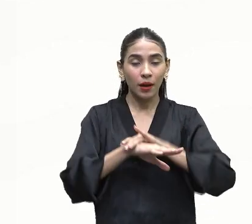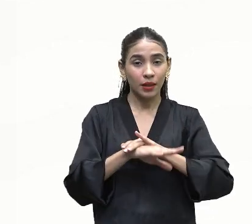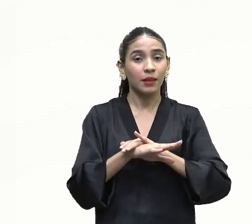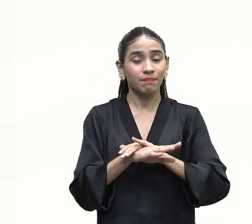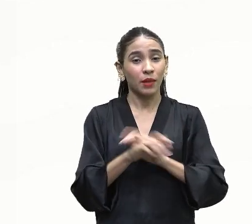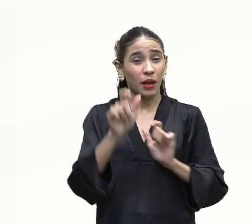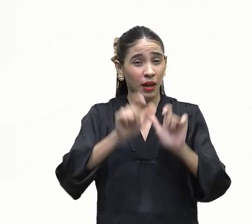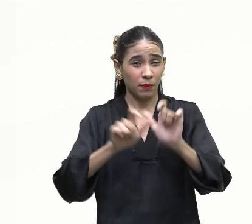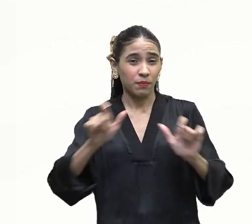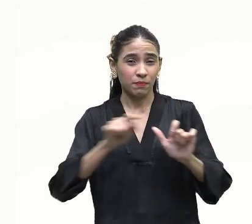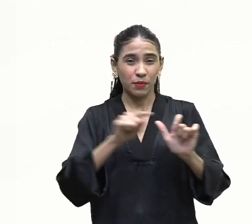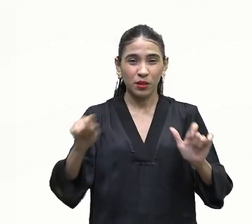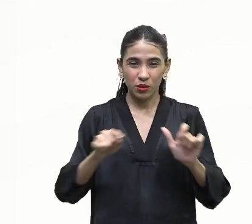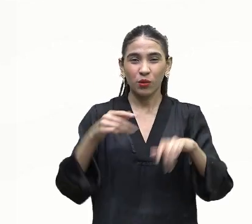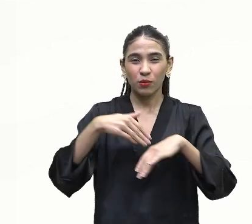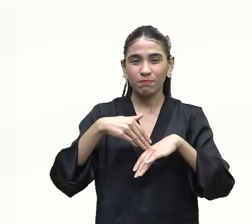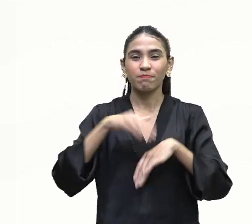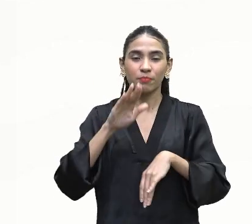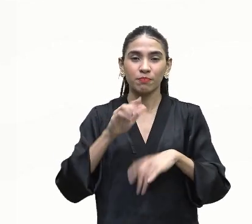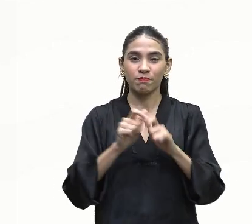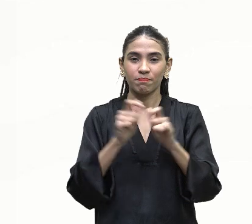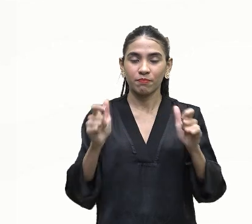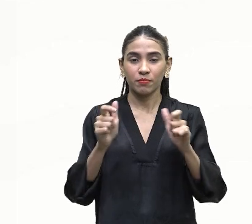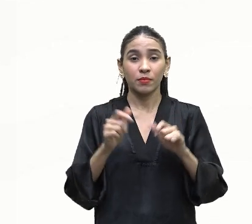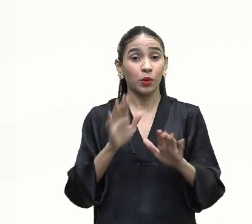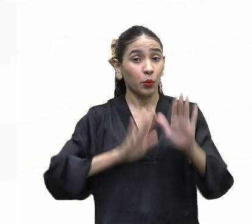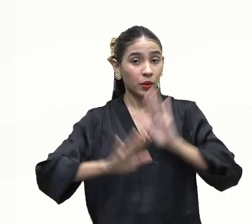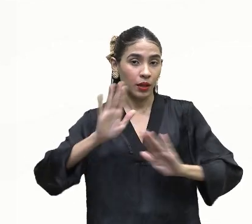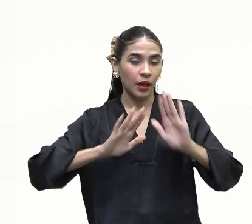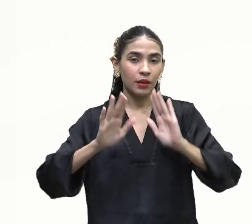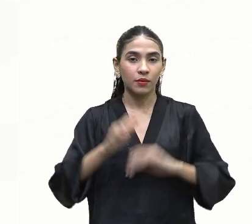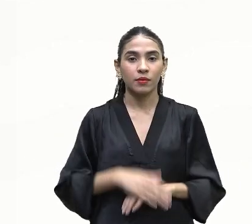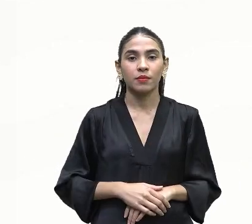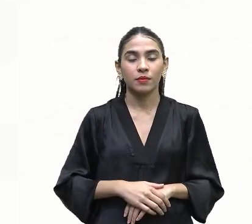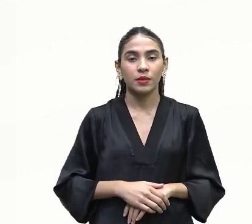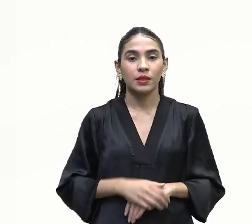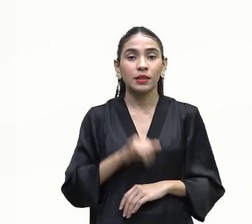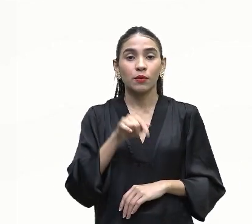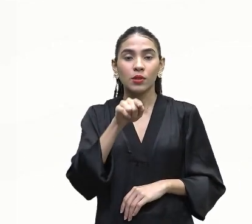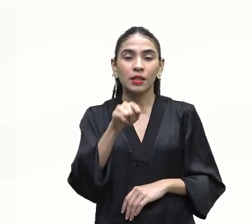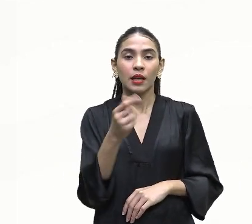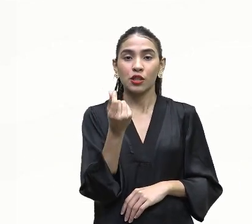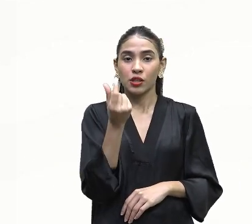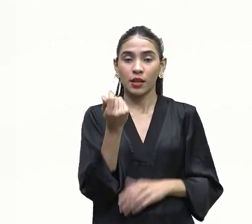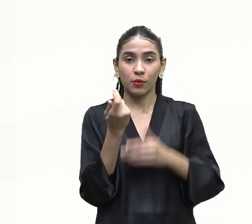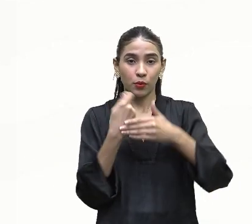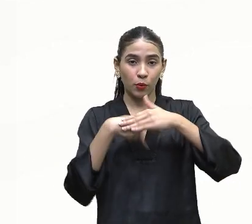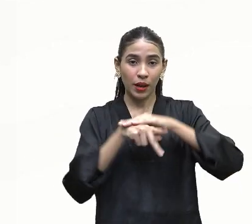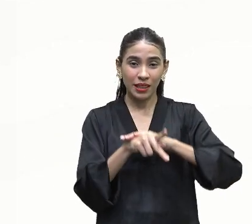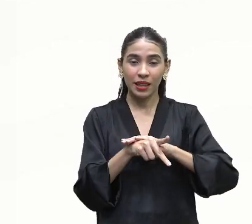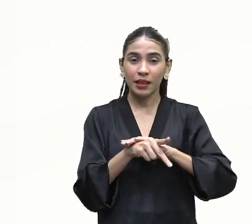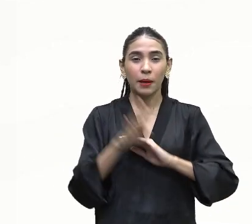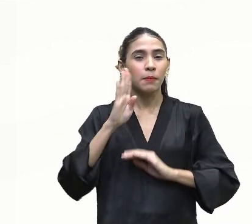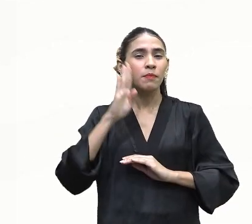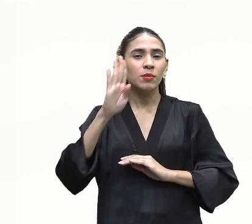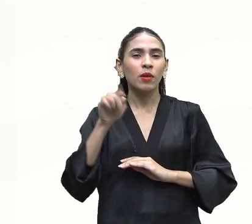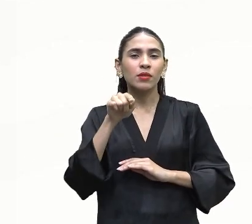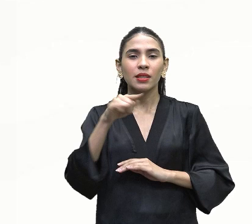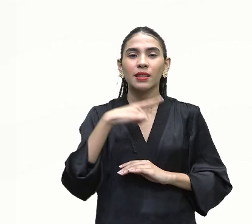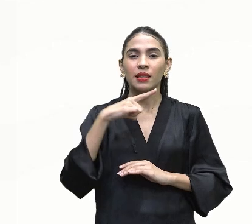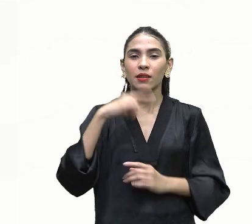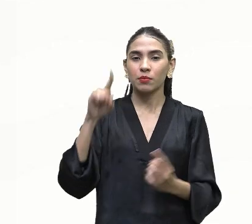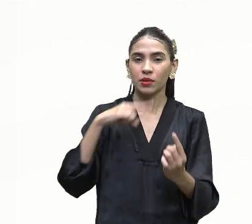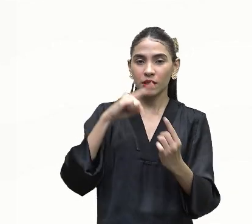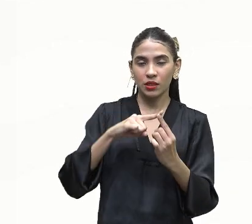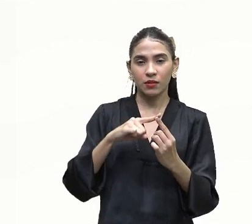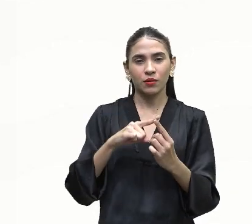faz isso. Então, tenha muito cuidado. Quando você for poupar dinheiro, tenha um objetivo. É claro que a gente sabe que a